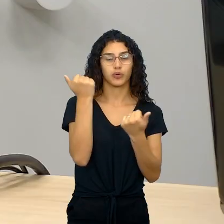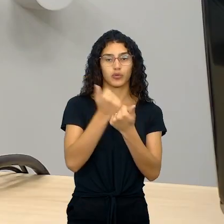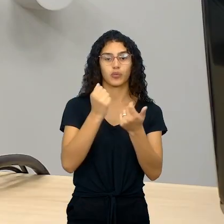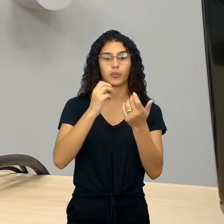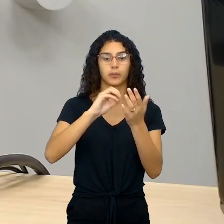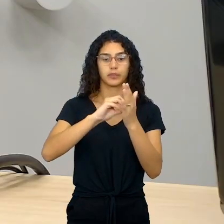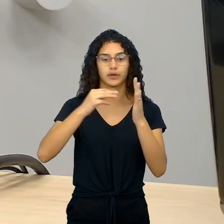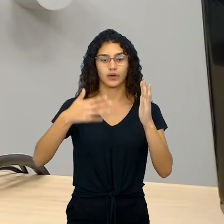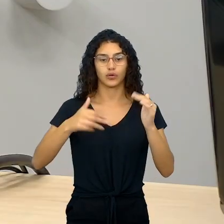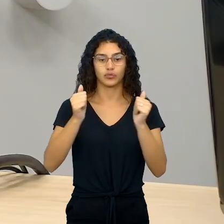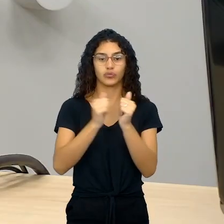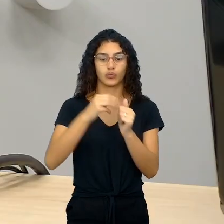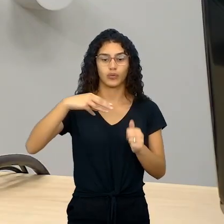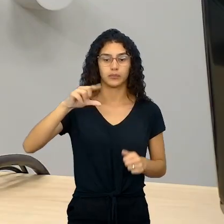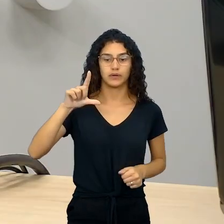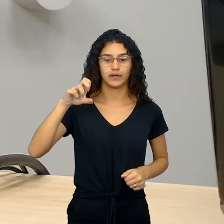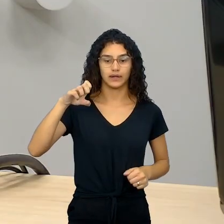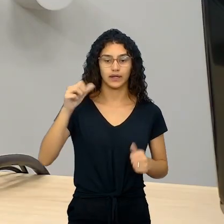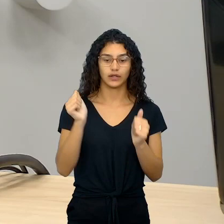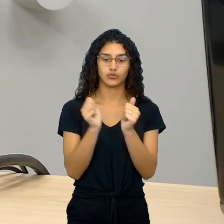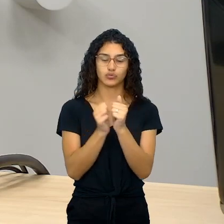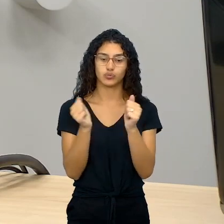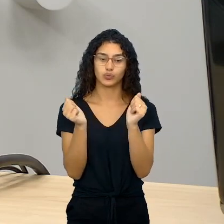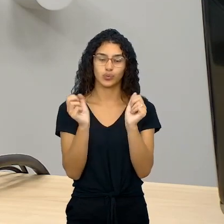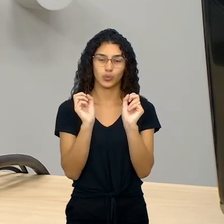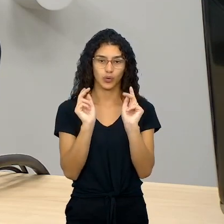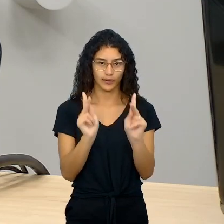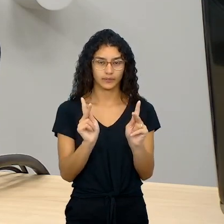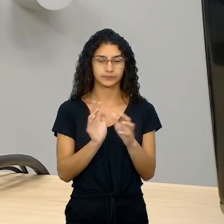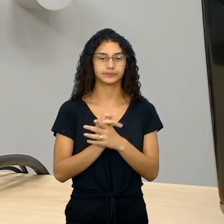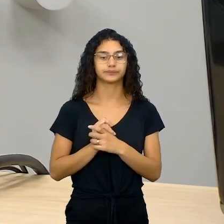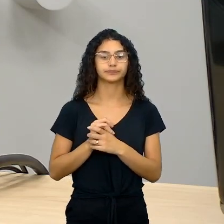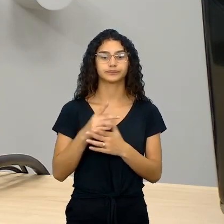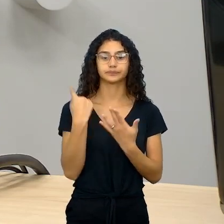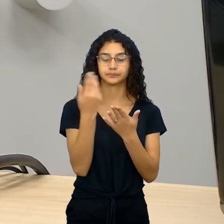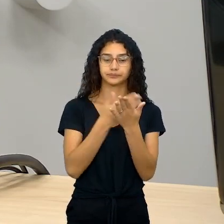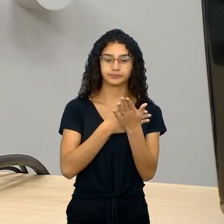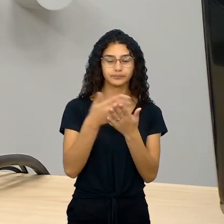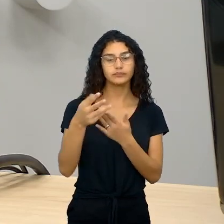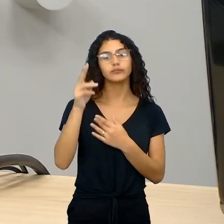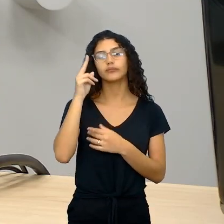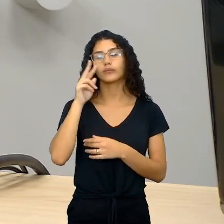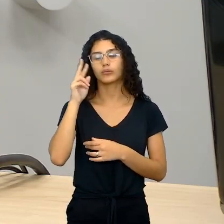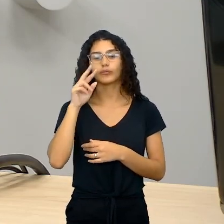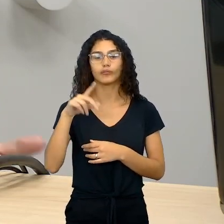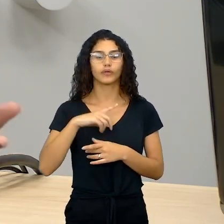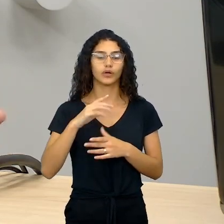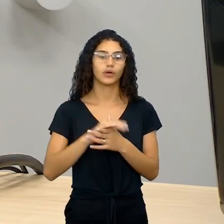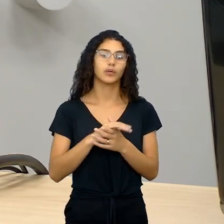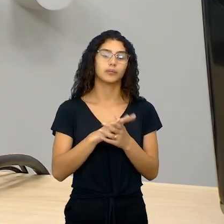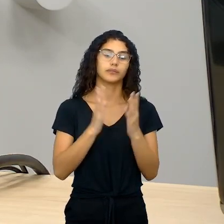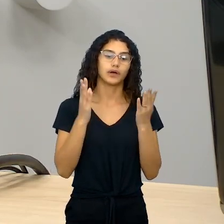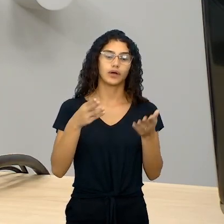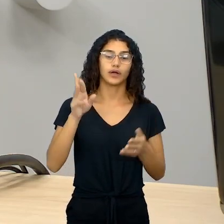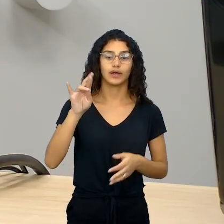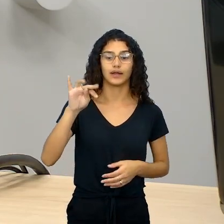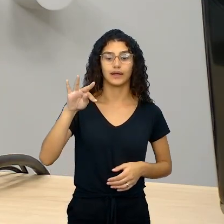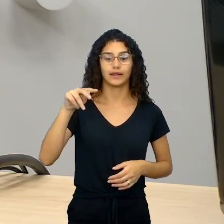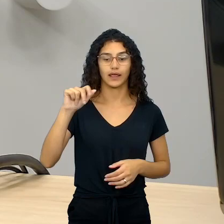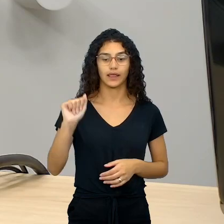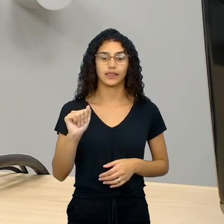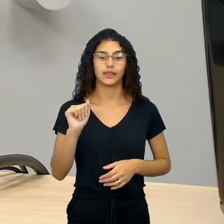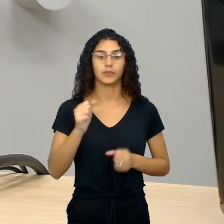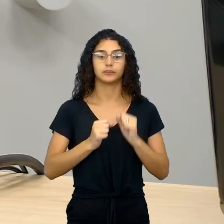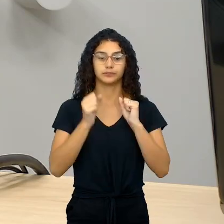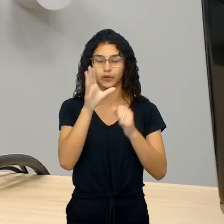ação com a Milene, que está aqui comigo, ok? Então, agora, para a gente começar aí esse retrospecto, né, vou passar a palavra para a Rita. Rita, é